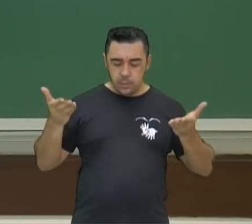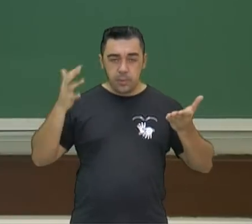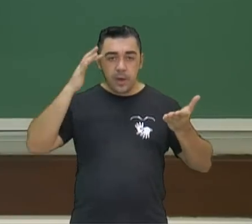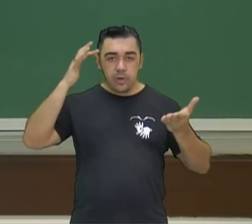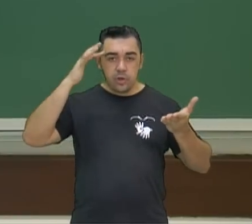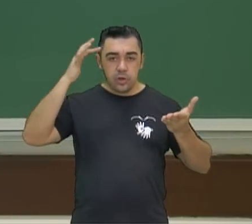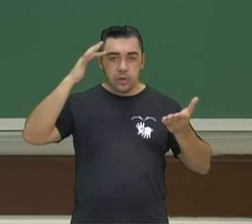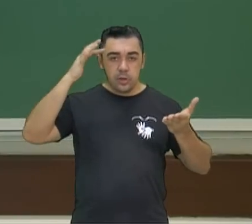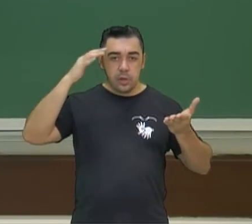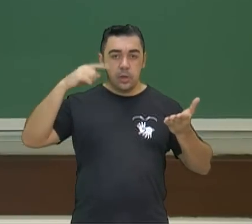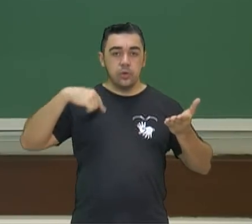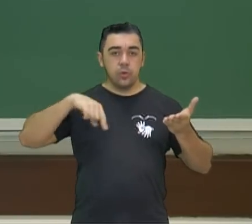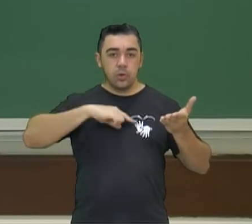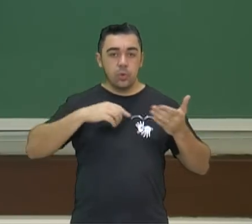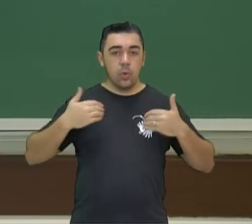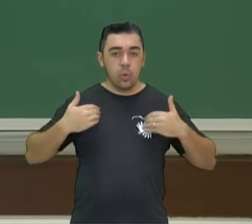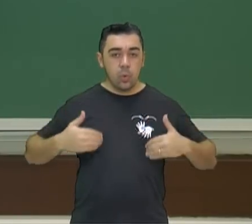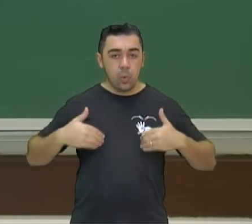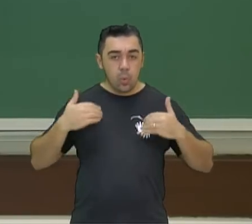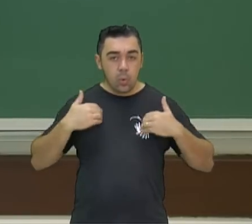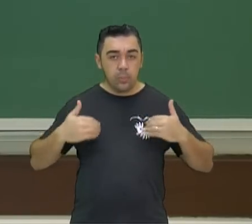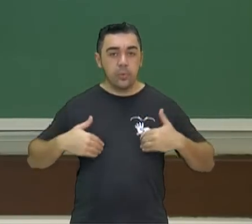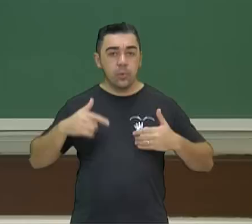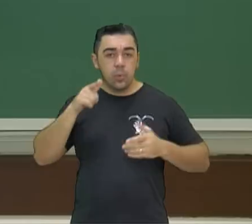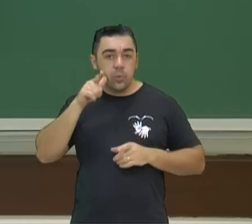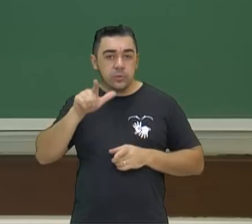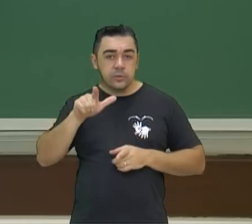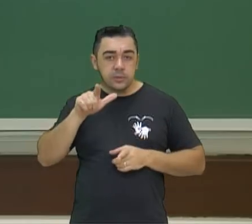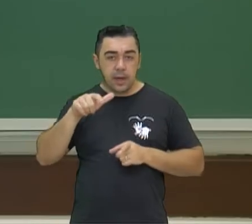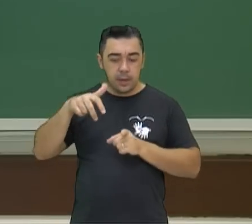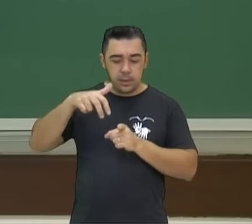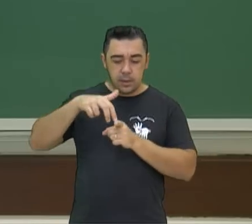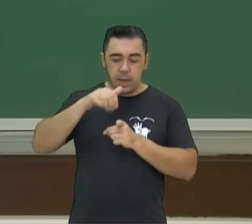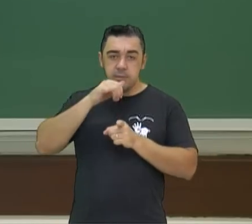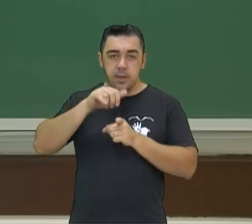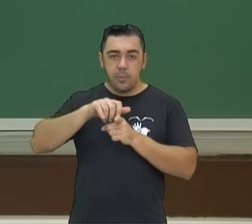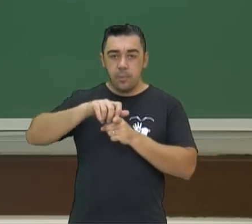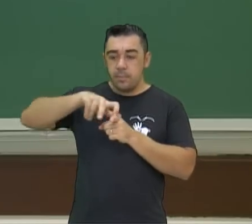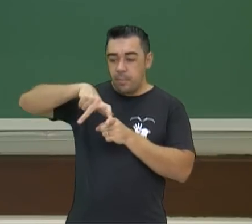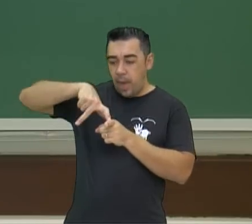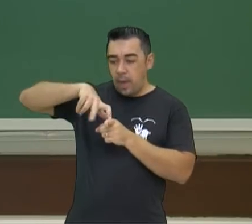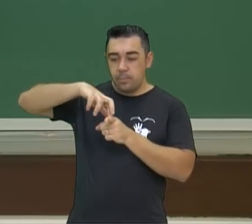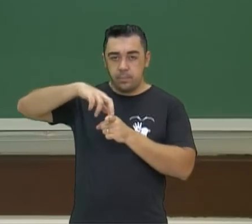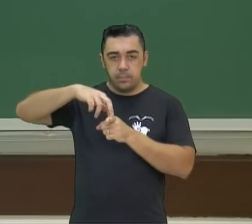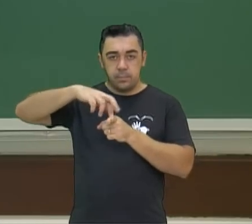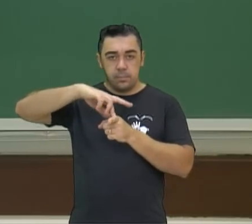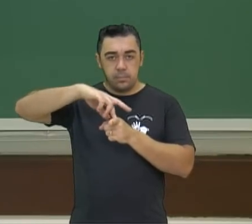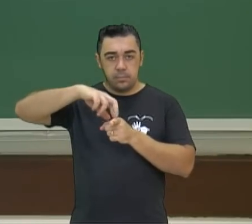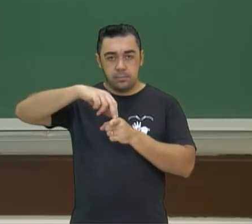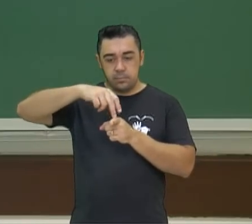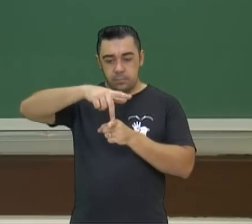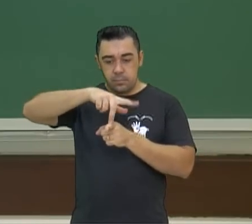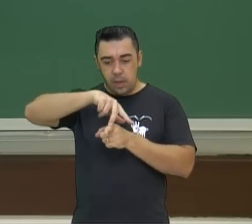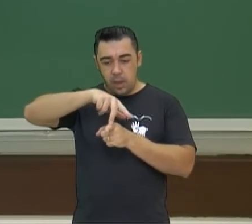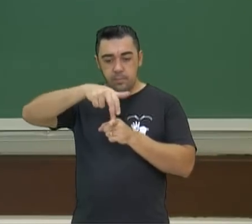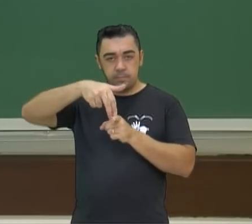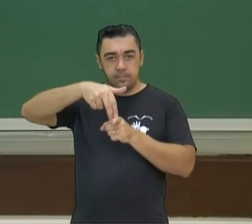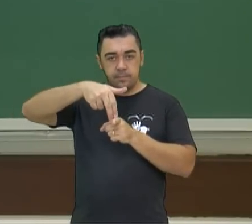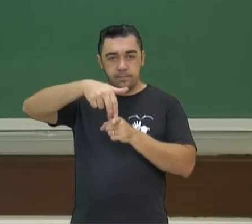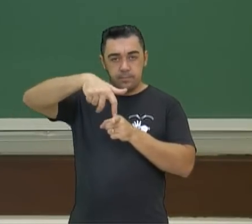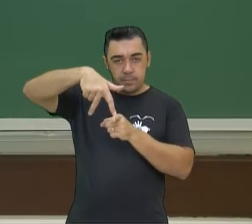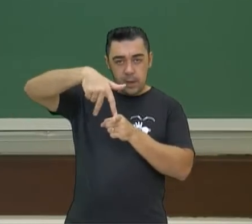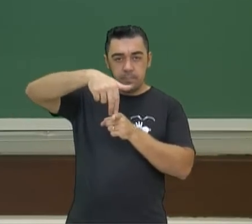cima e garantisse o nosso eixo de equilíbrio. Então, por mais que a gente afaste os nossos membros, né,